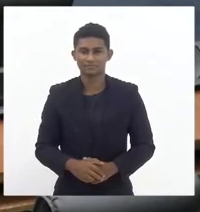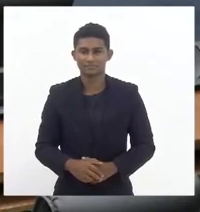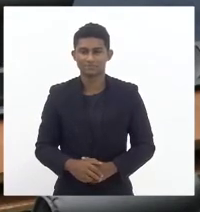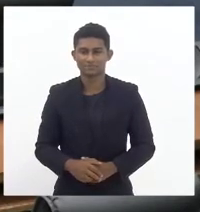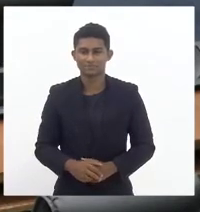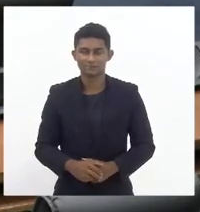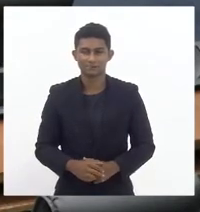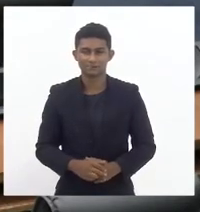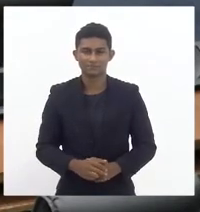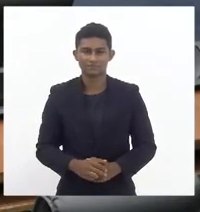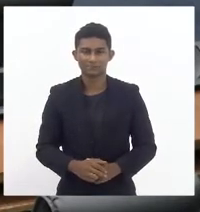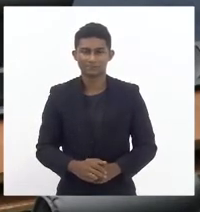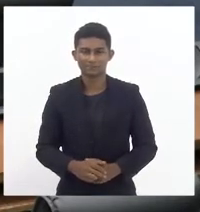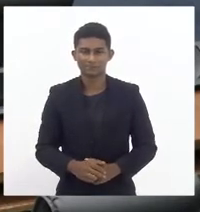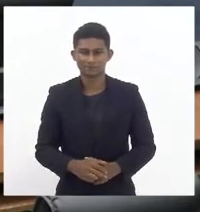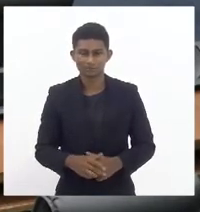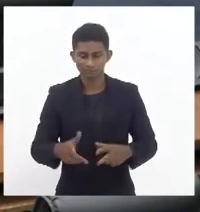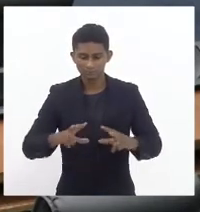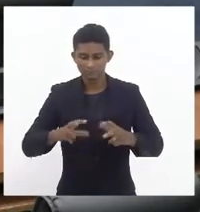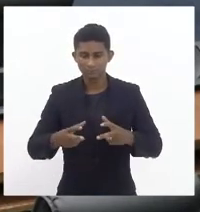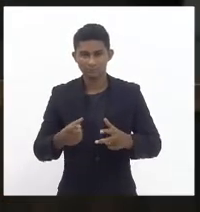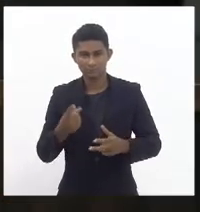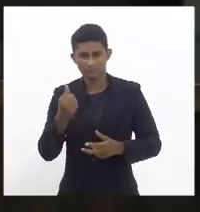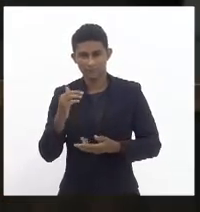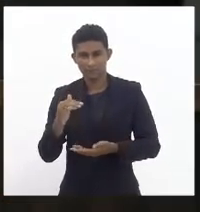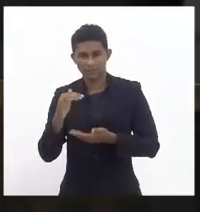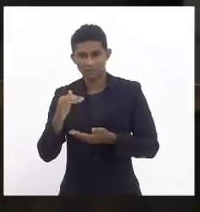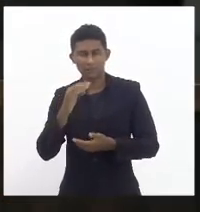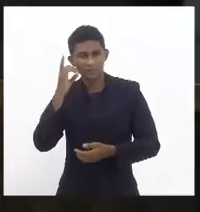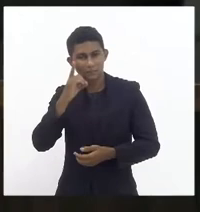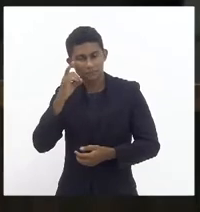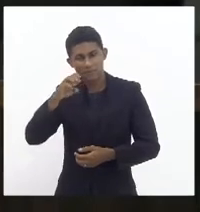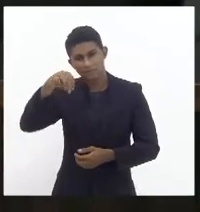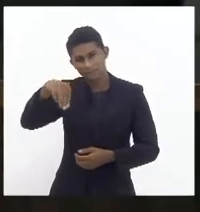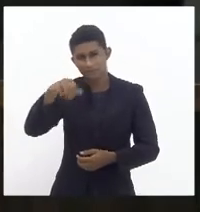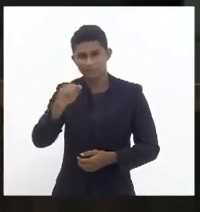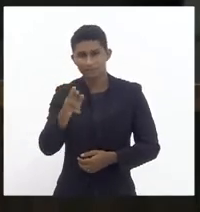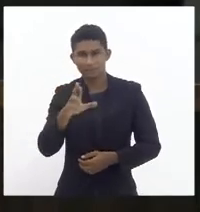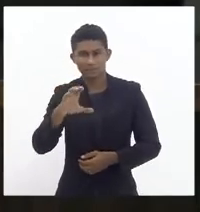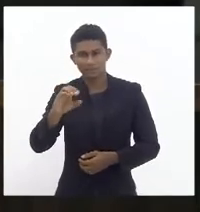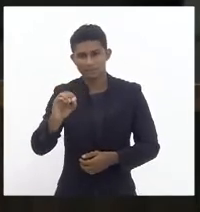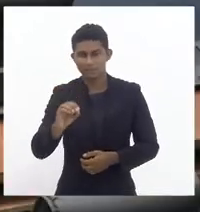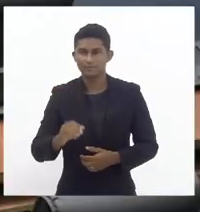e pela comissão de orçamento deputado mas canela